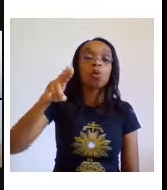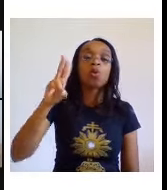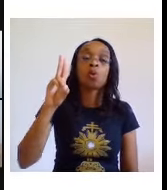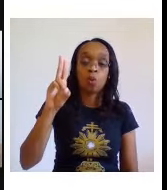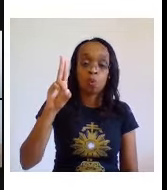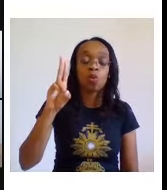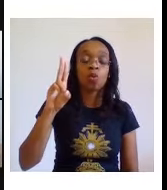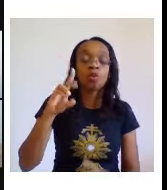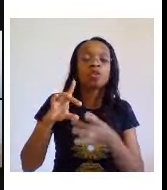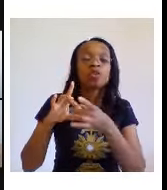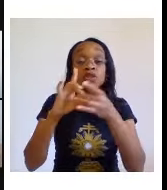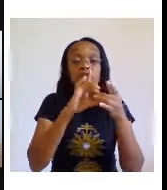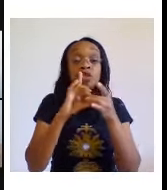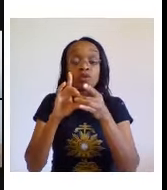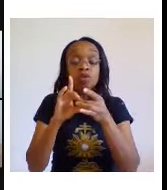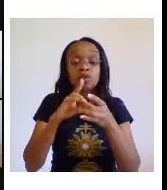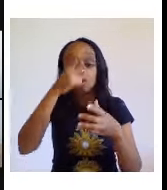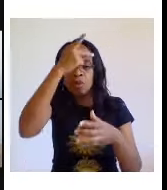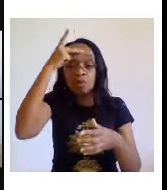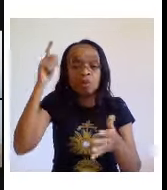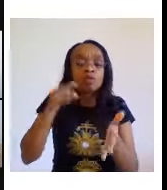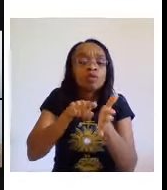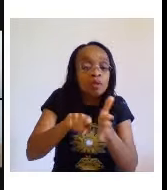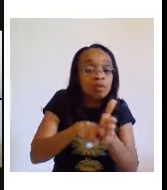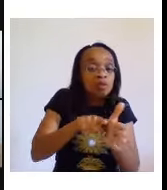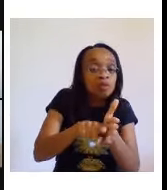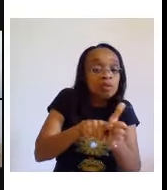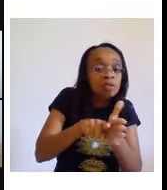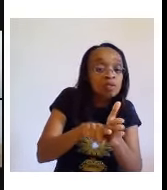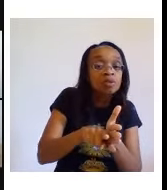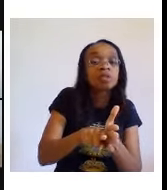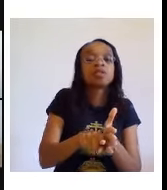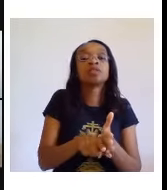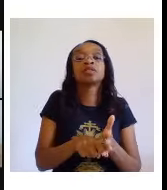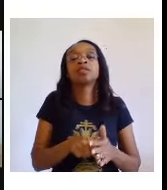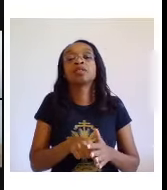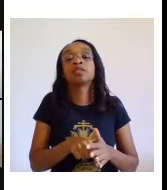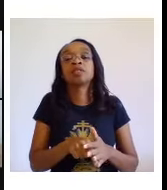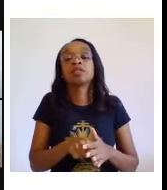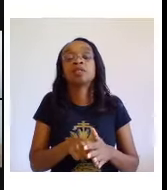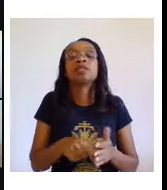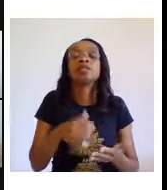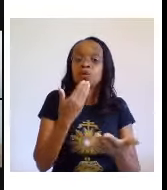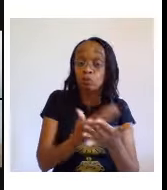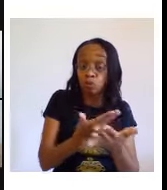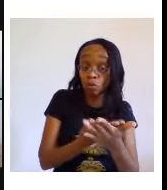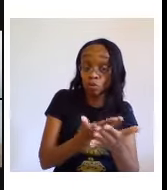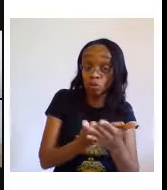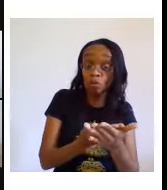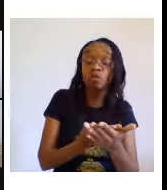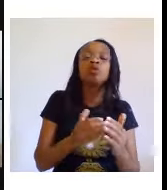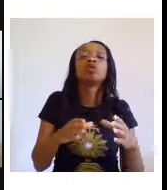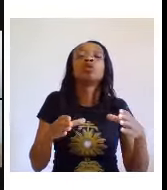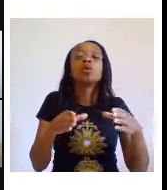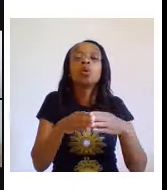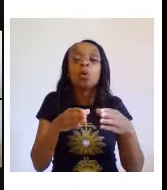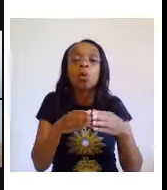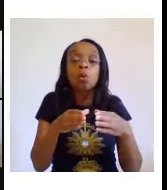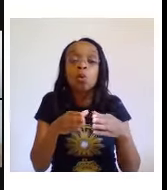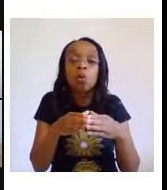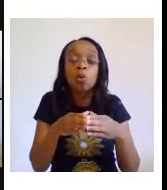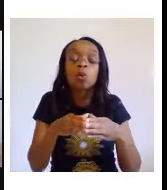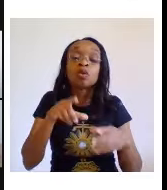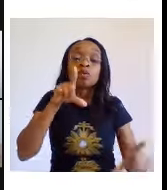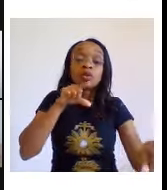né, selecionado pesquisador, os países indicam pesquisadores, e lá tem uma comissão que seleciona esses